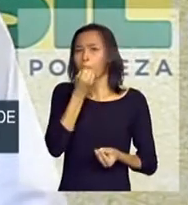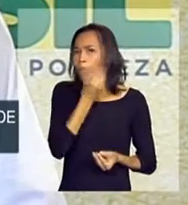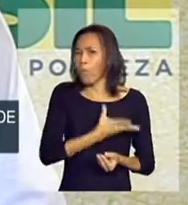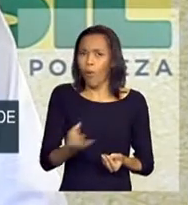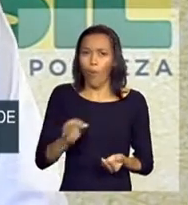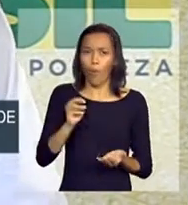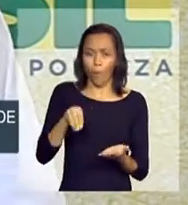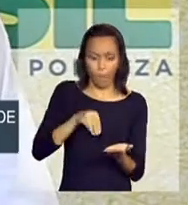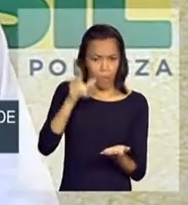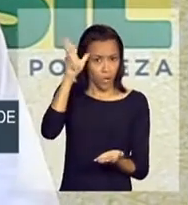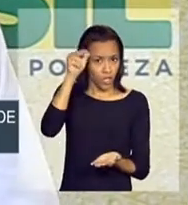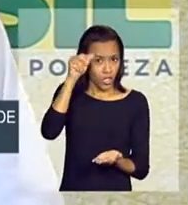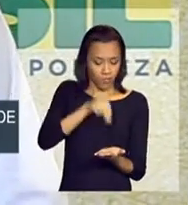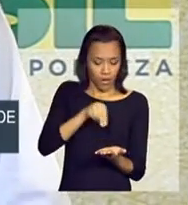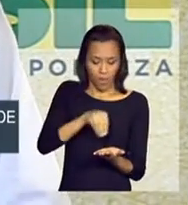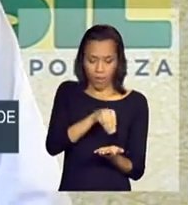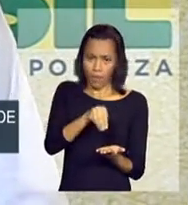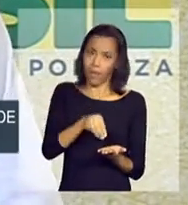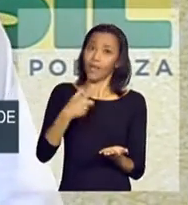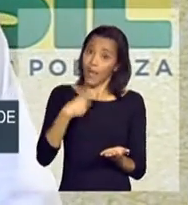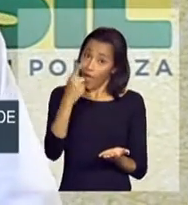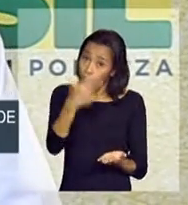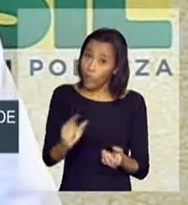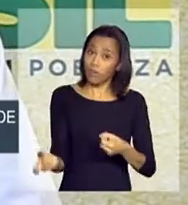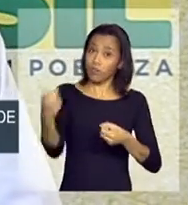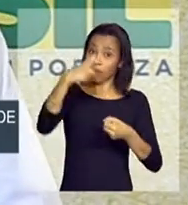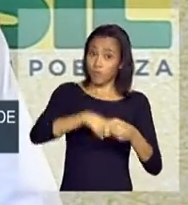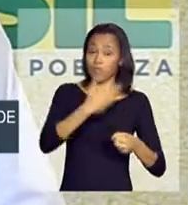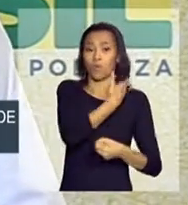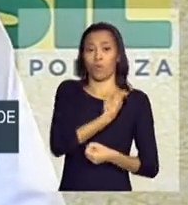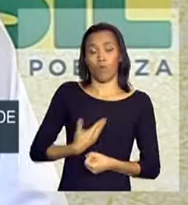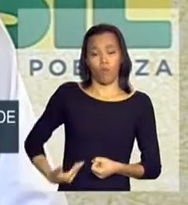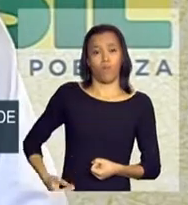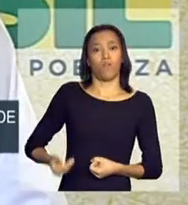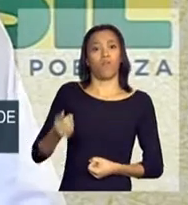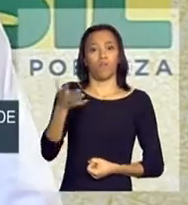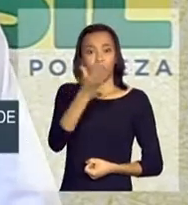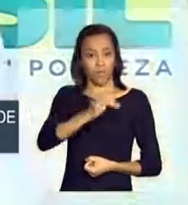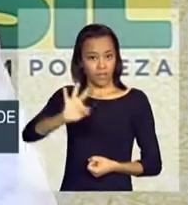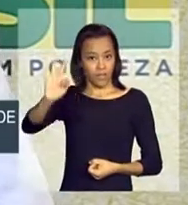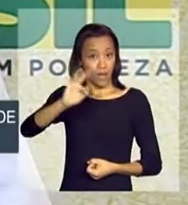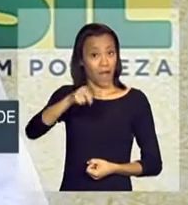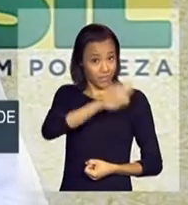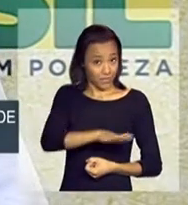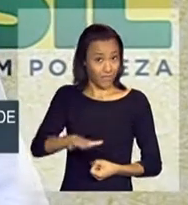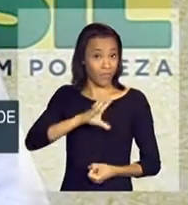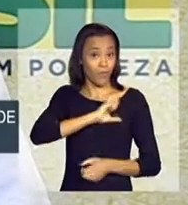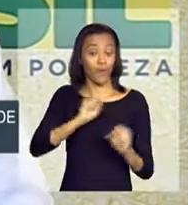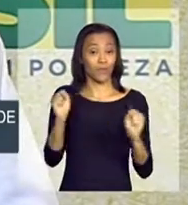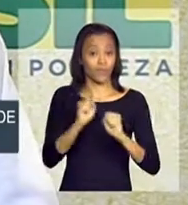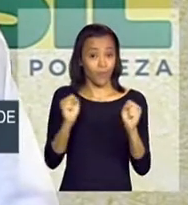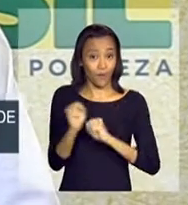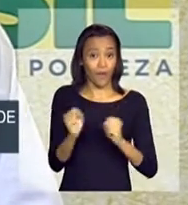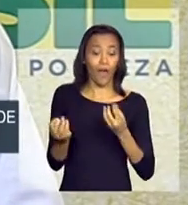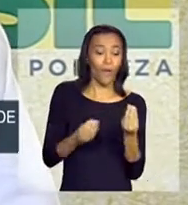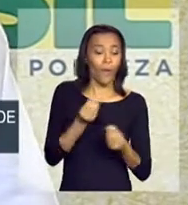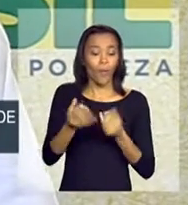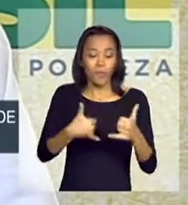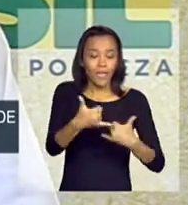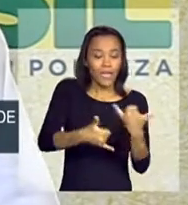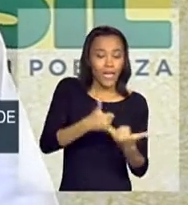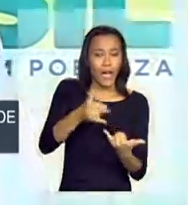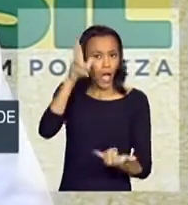jogo de xadrez que outra parceria também com o governo federal maravilhoso agora a garotada que vai adorar o jogo de xadrez